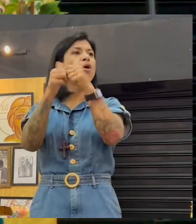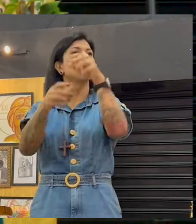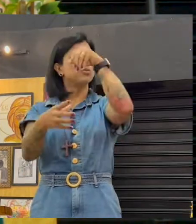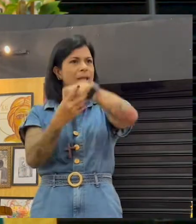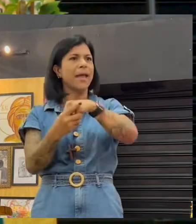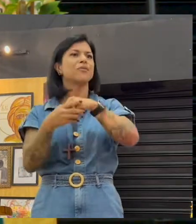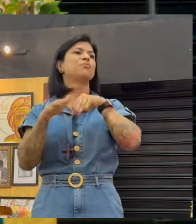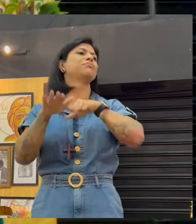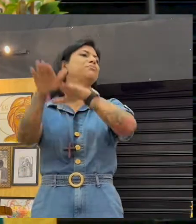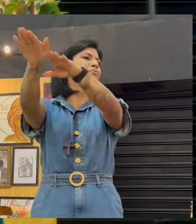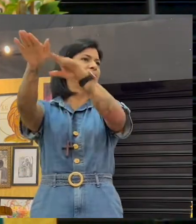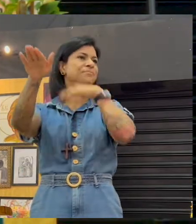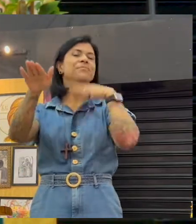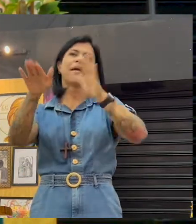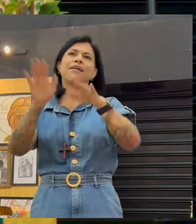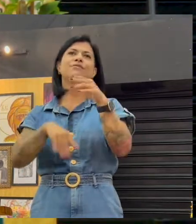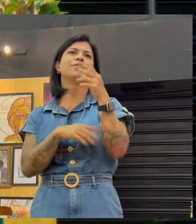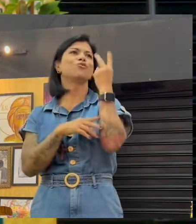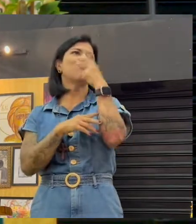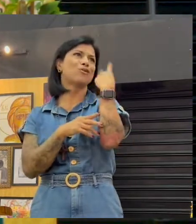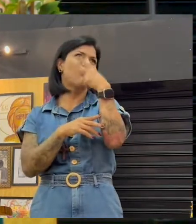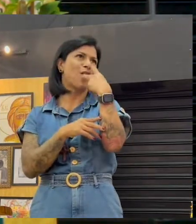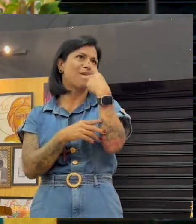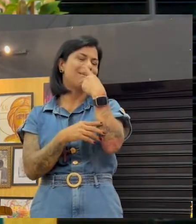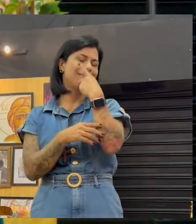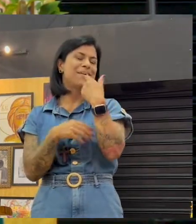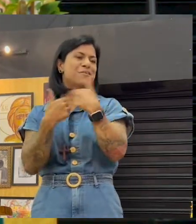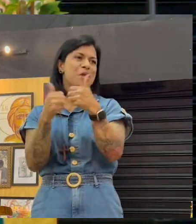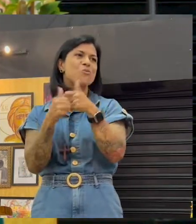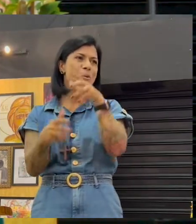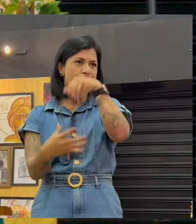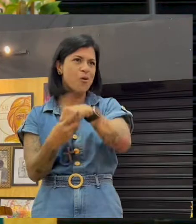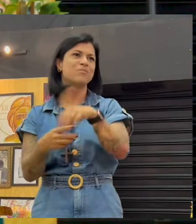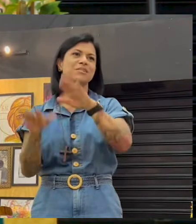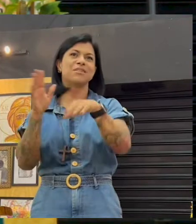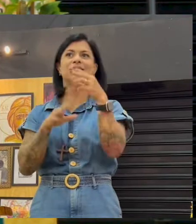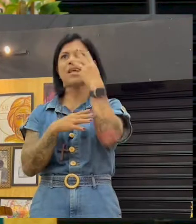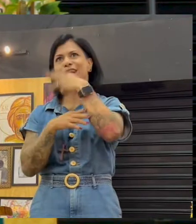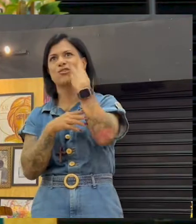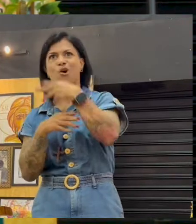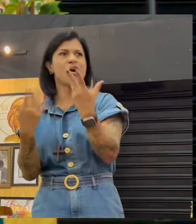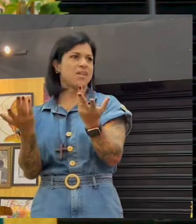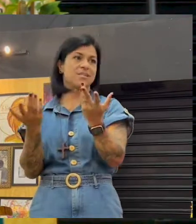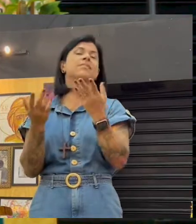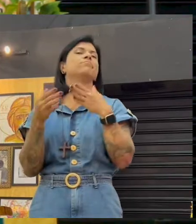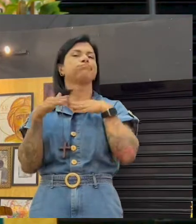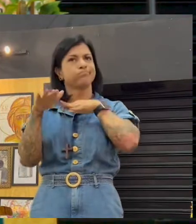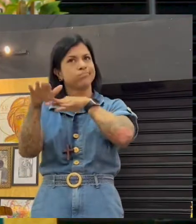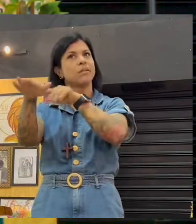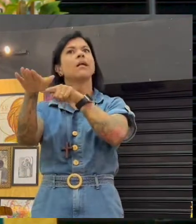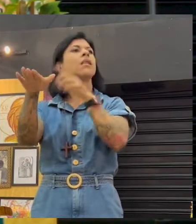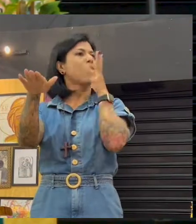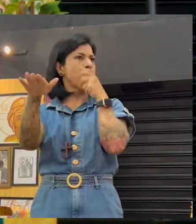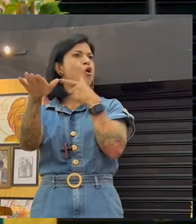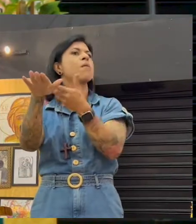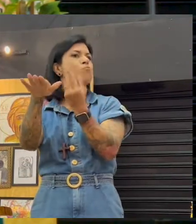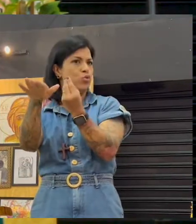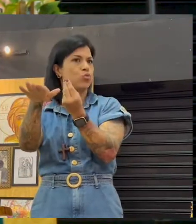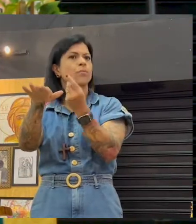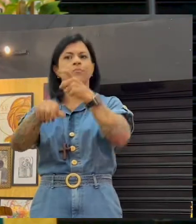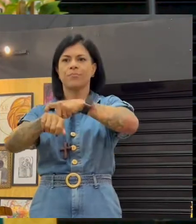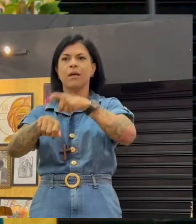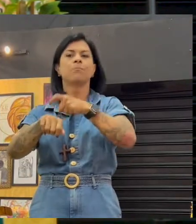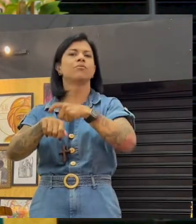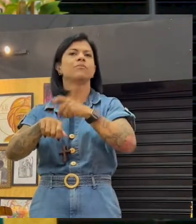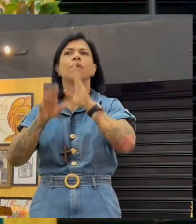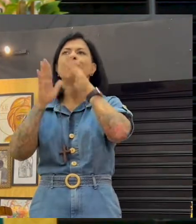não está levando Cristo para o seu trabalho, você está fazendo tudo errado. Tudo errado. Você precisa viver na prática a